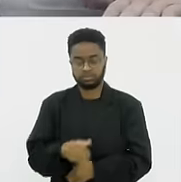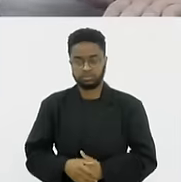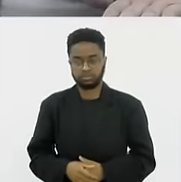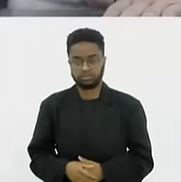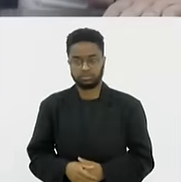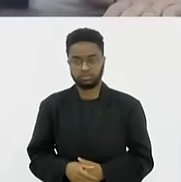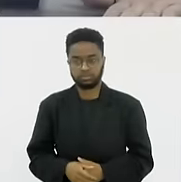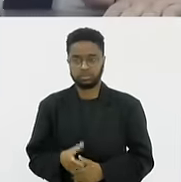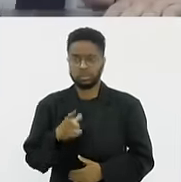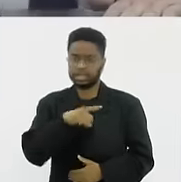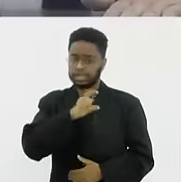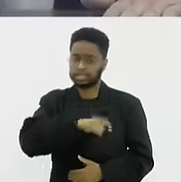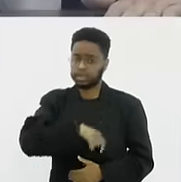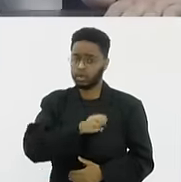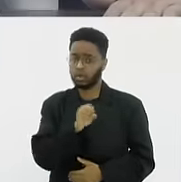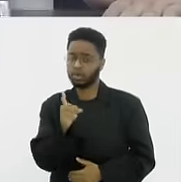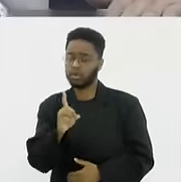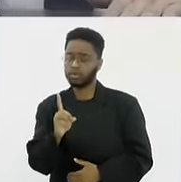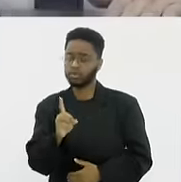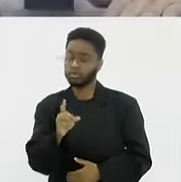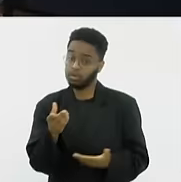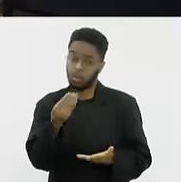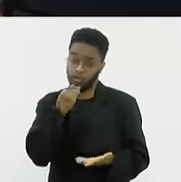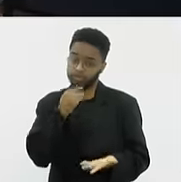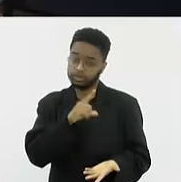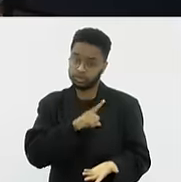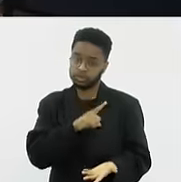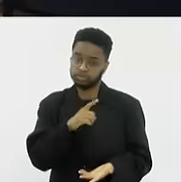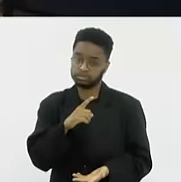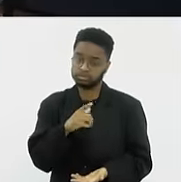Tem sacanagem ou não tem sacanagem aqui? Tem sacanagem, pô.